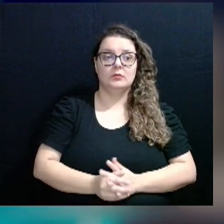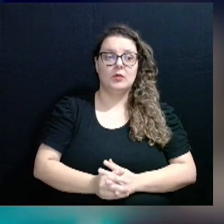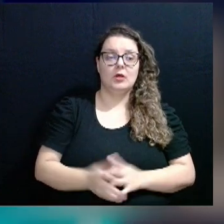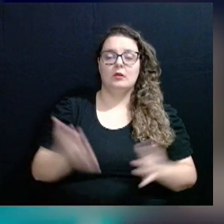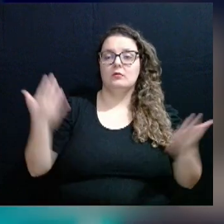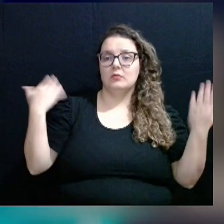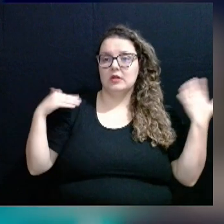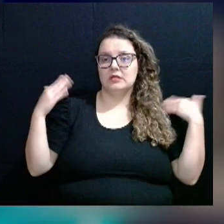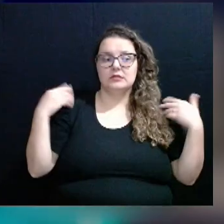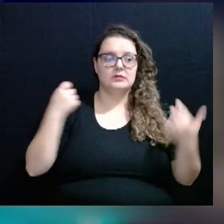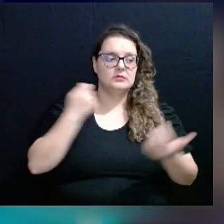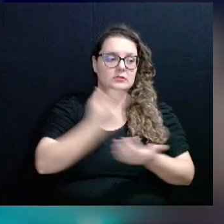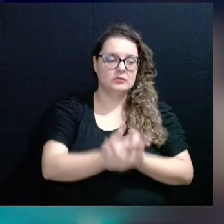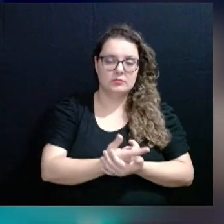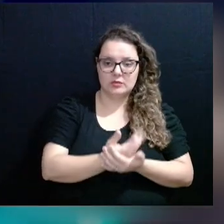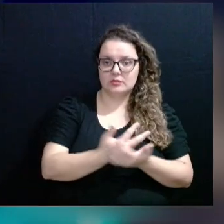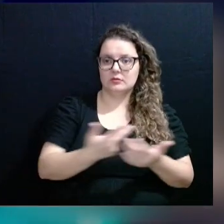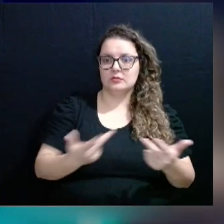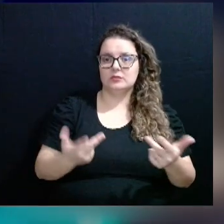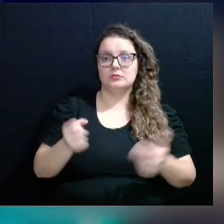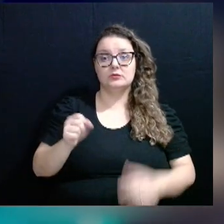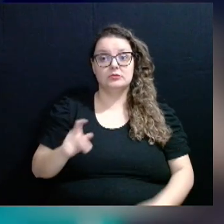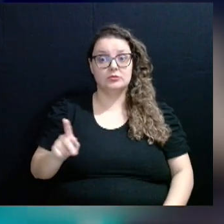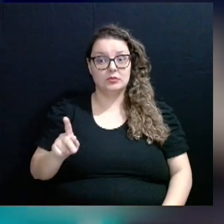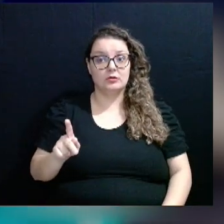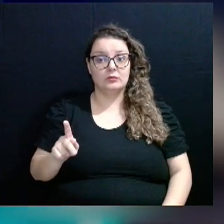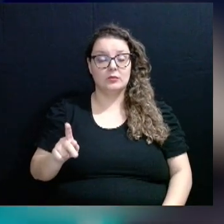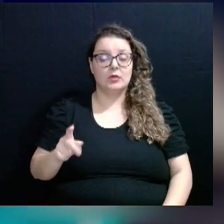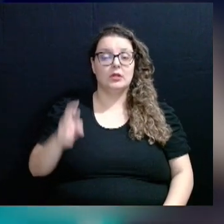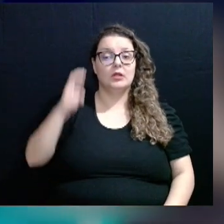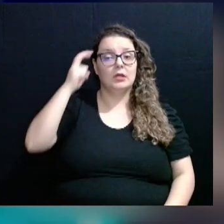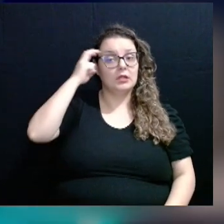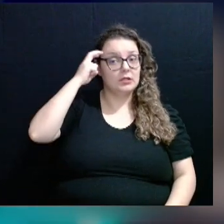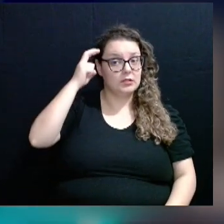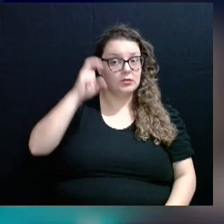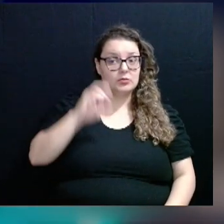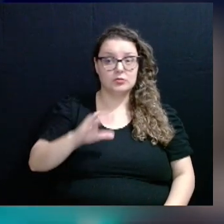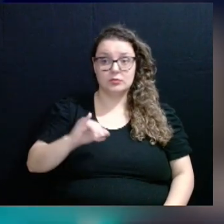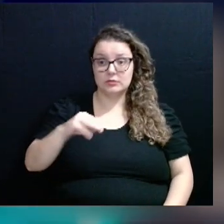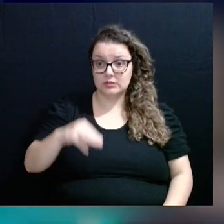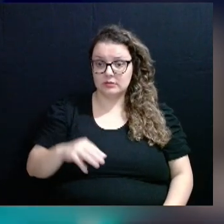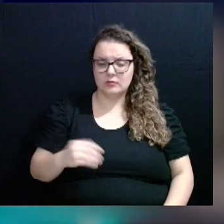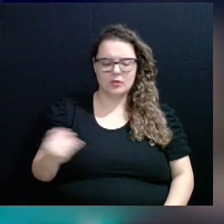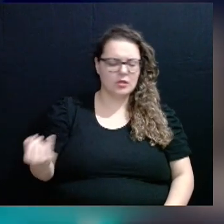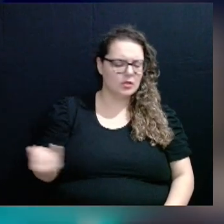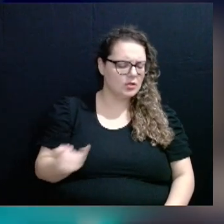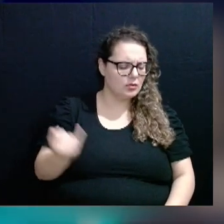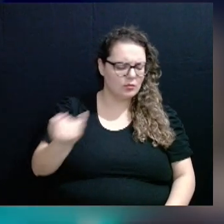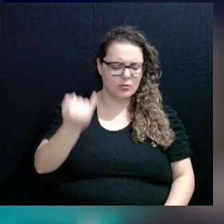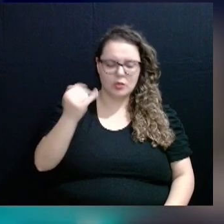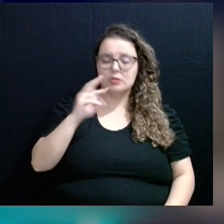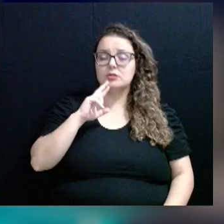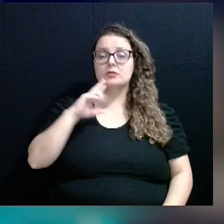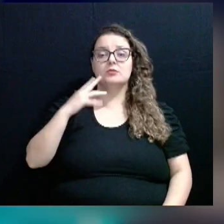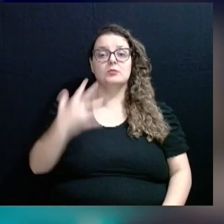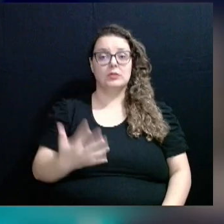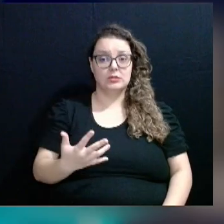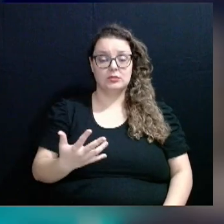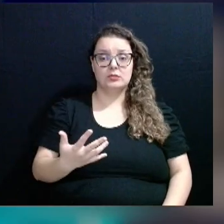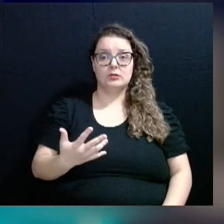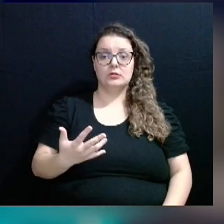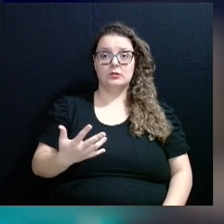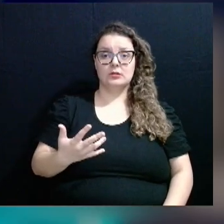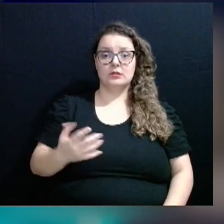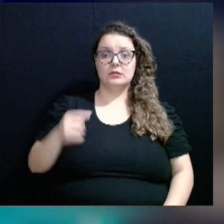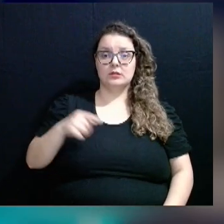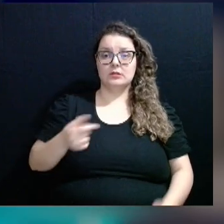compras. E a inteligência, o SIM, foi fundamental para a solução dessa crise que se